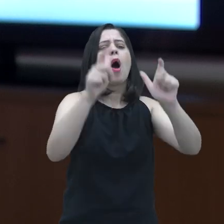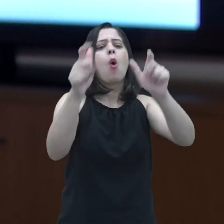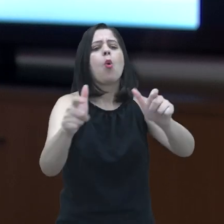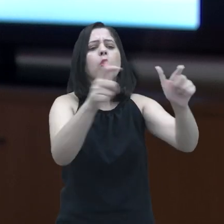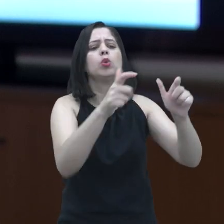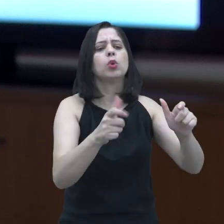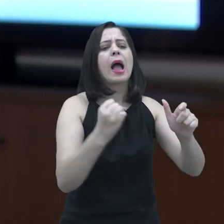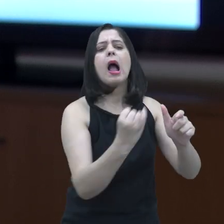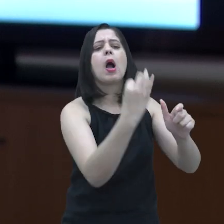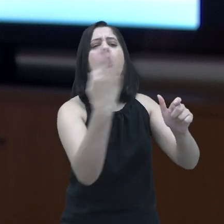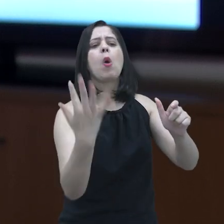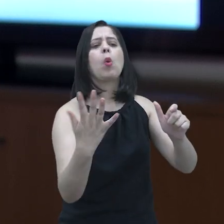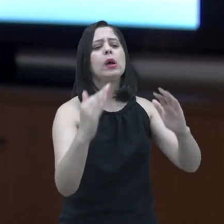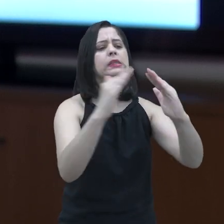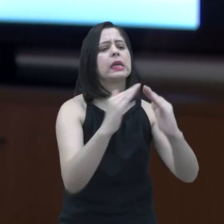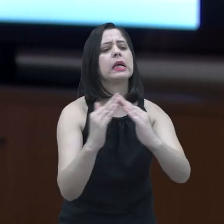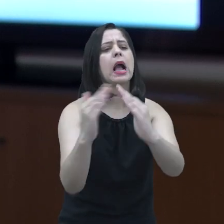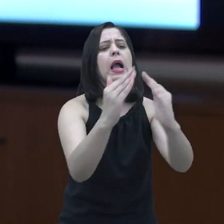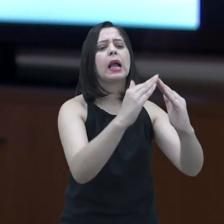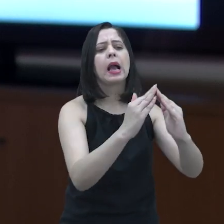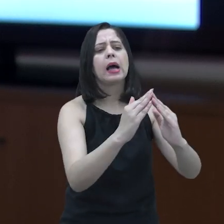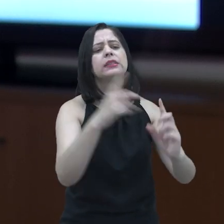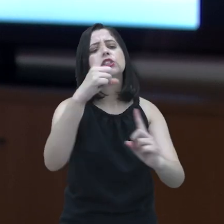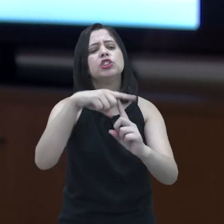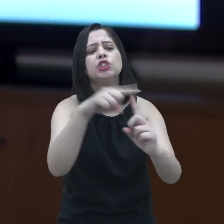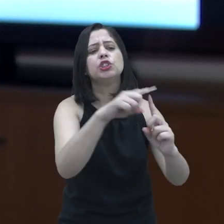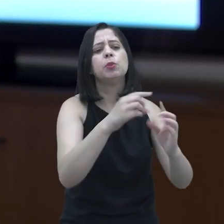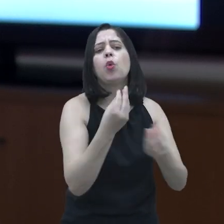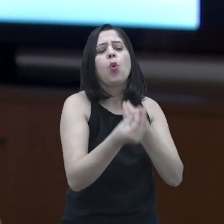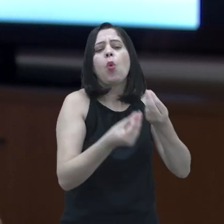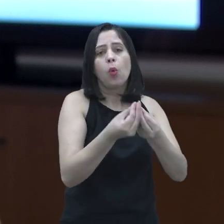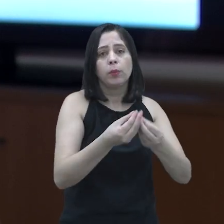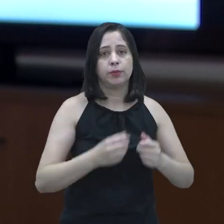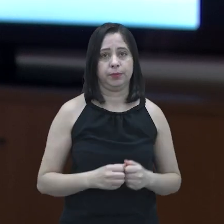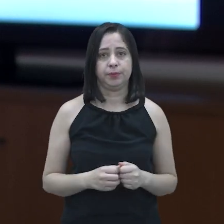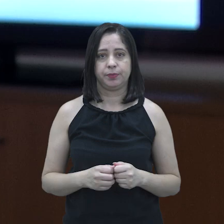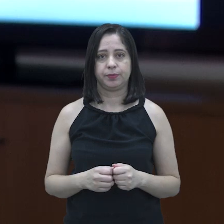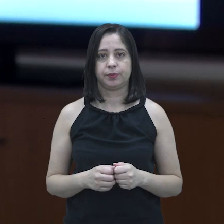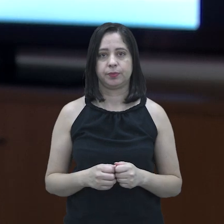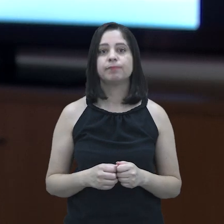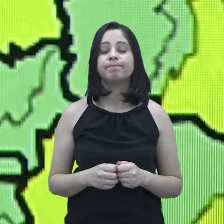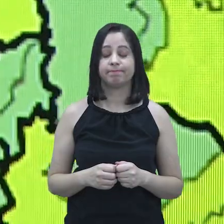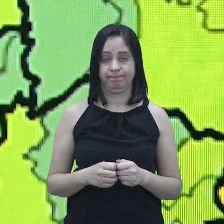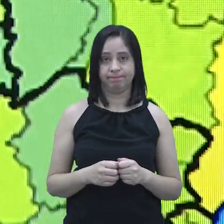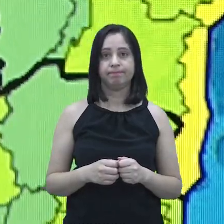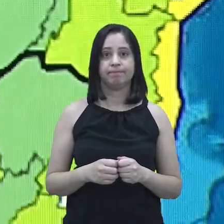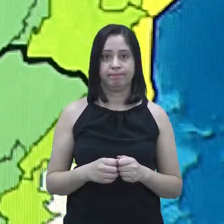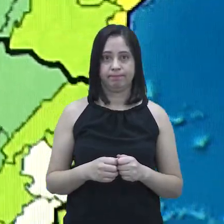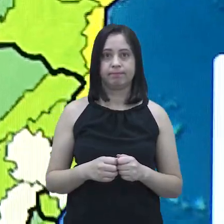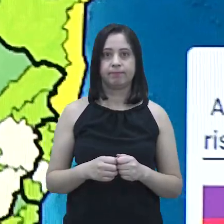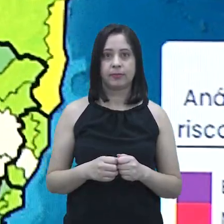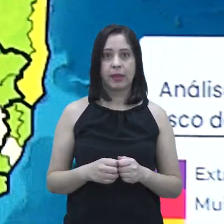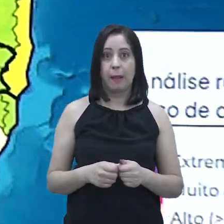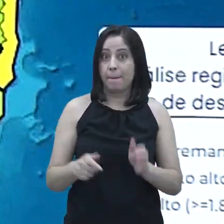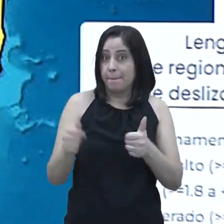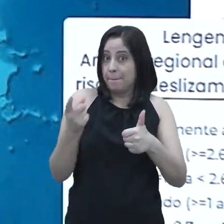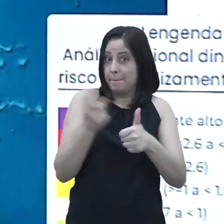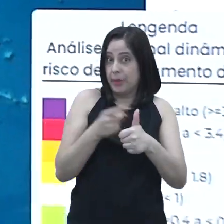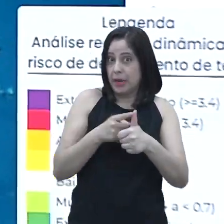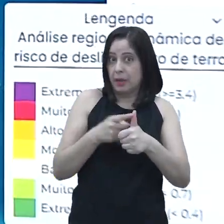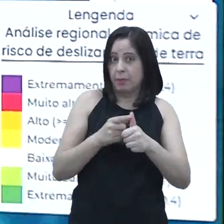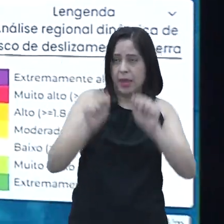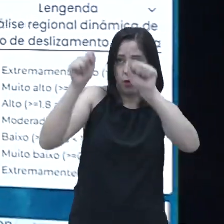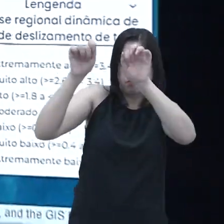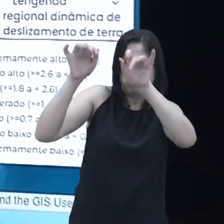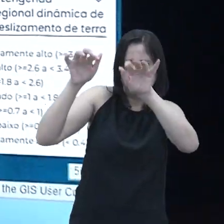risco, quantas pessoas moram, em que condições, qual é o tipo de moradia, qual é a declividade do terreno. Antes de emitir um alerta, todos